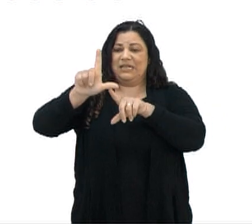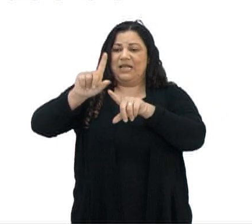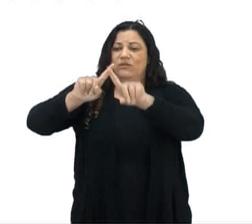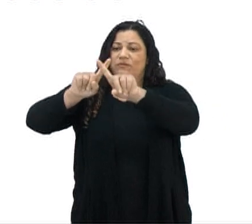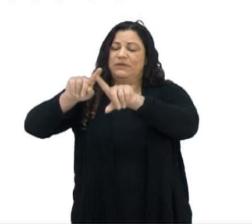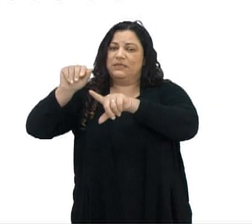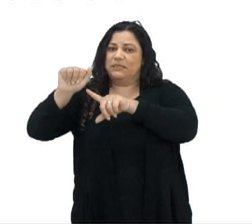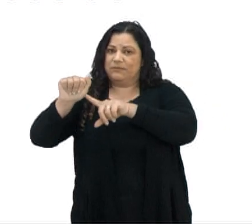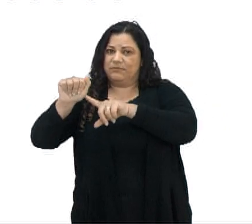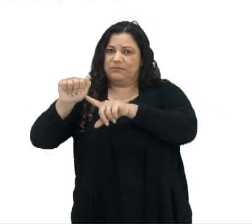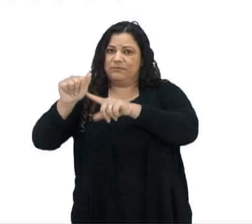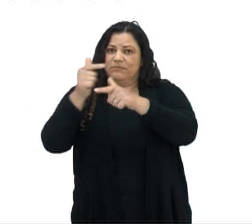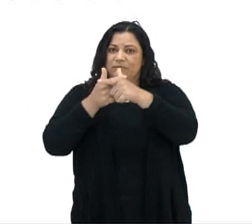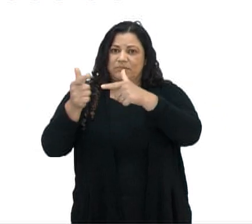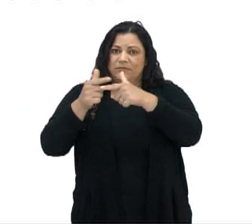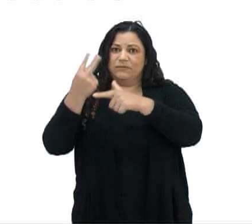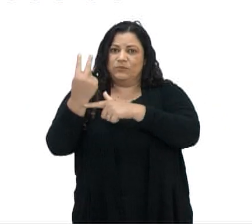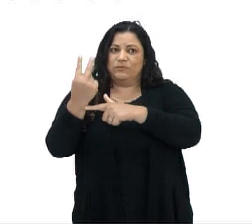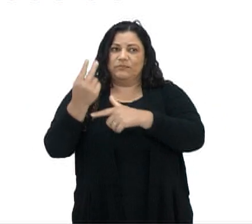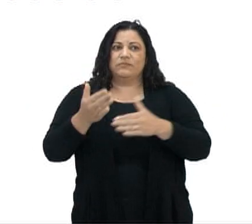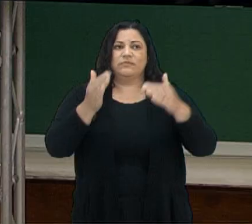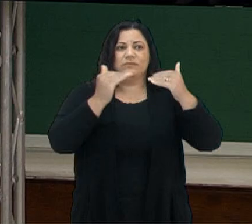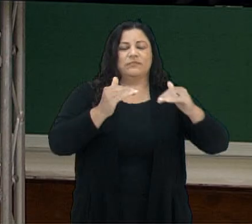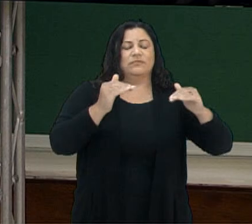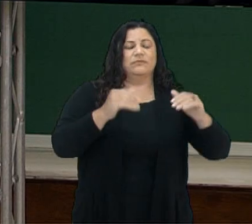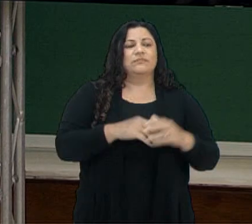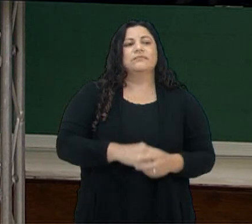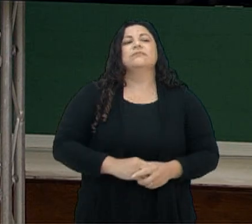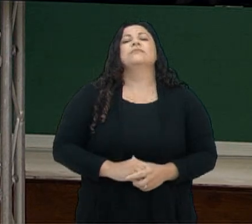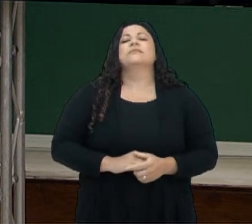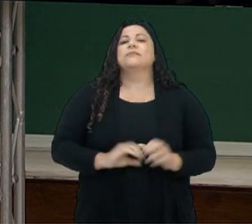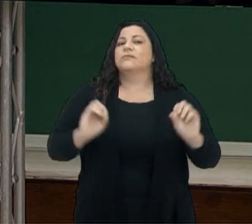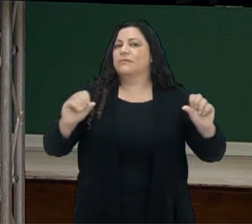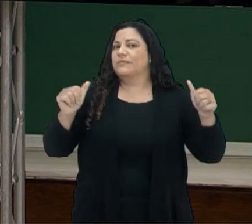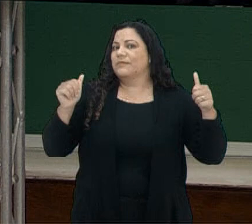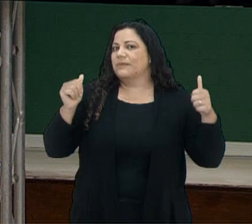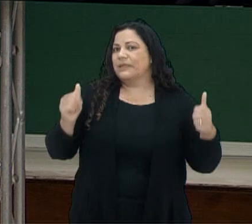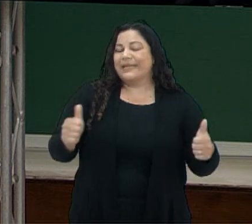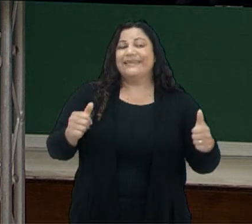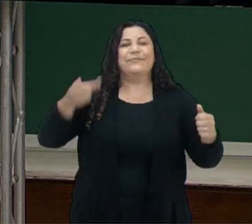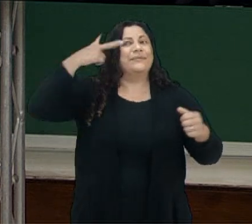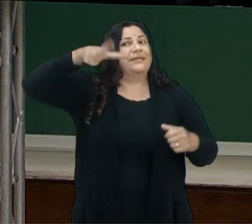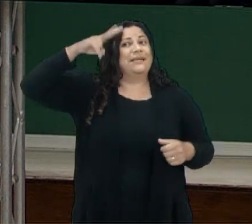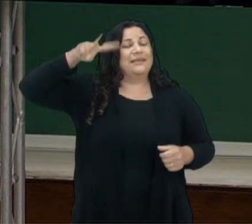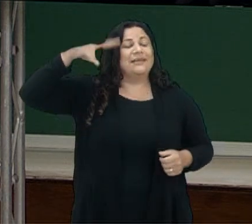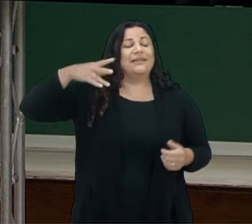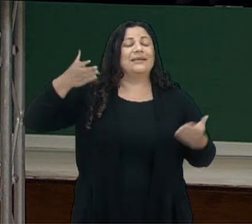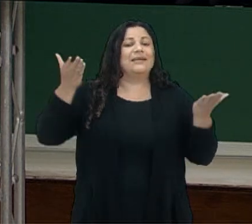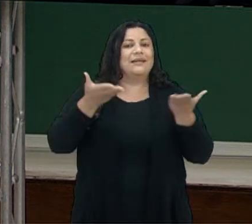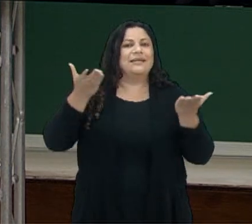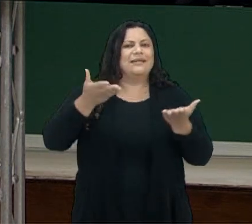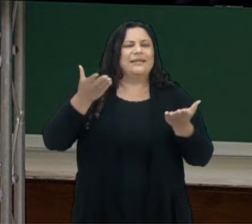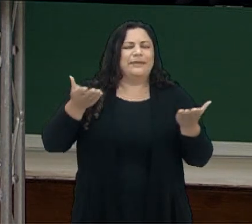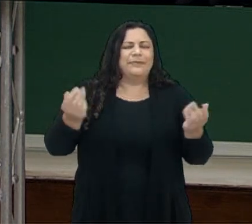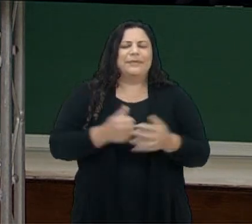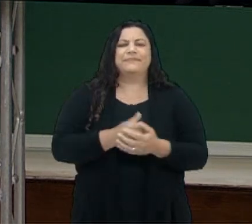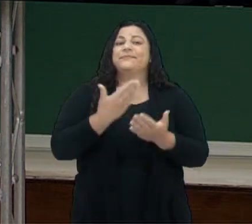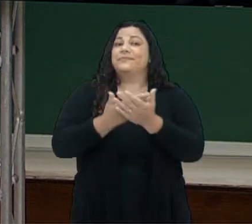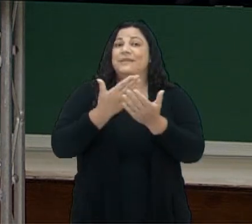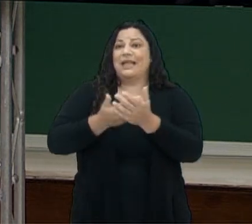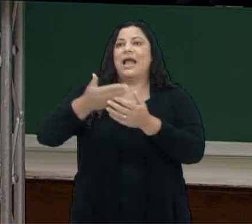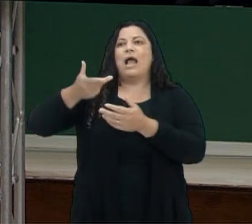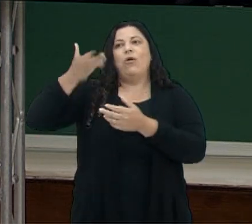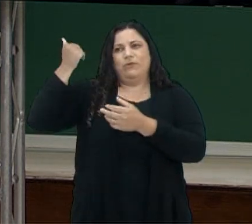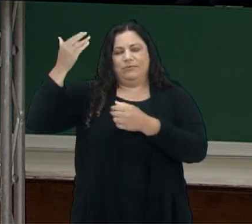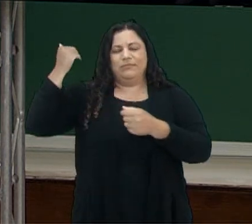apótema dividido por 2, onde L é o lado e A vai ser o apótema, tá? Então, para relembrar, vamos dar uma lembradinha na aula de ontem? Olha só,